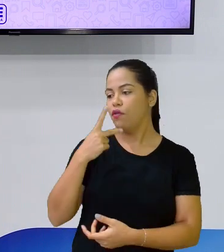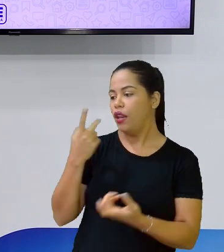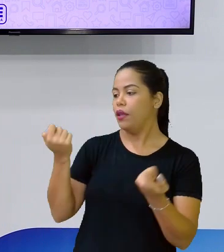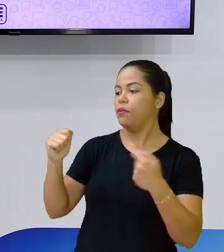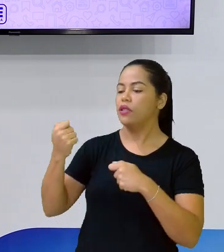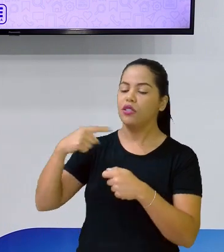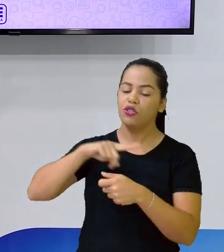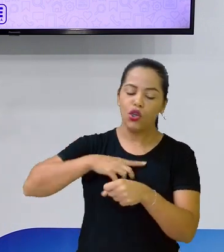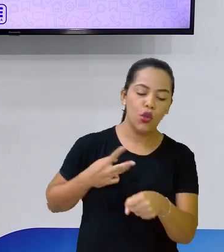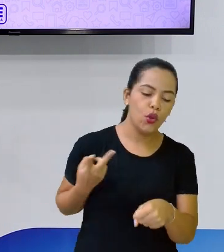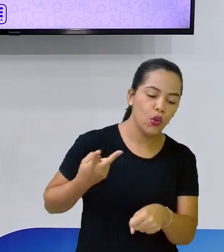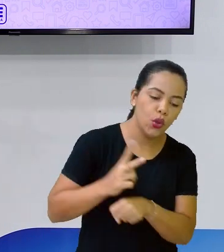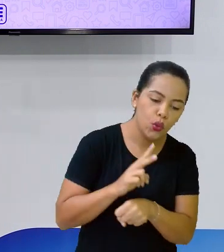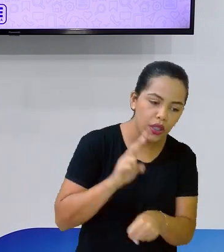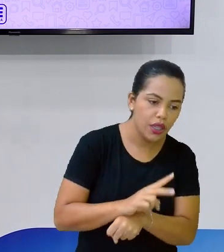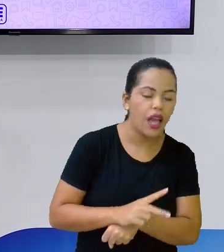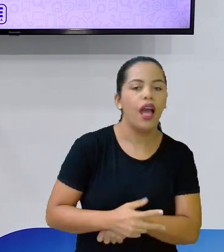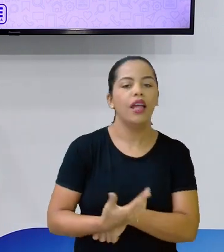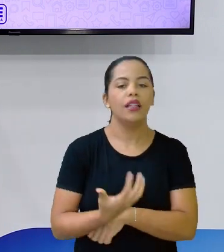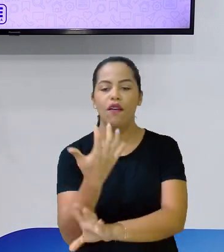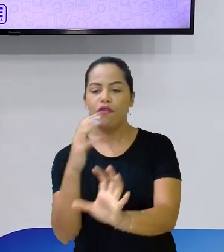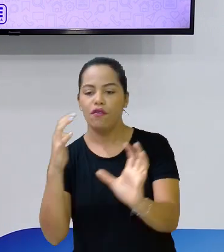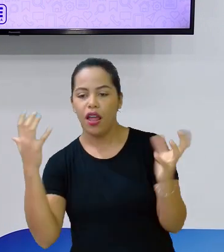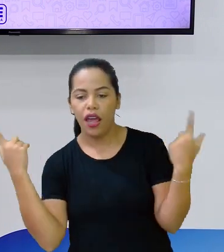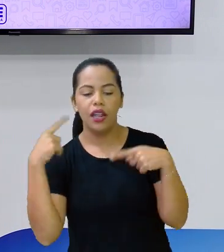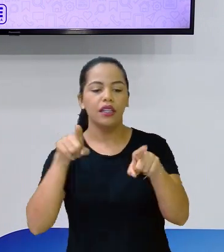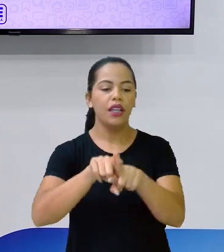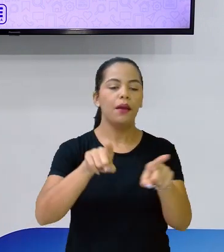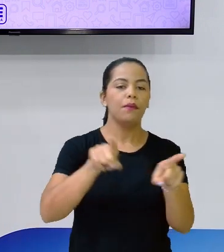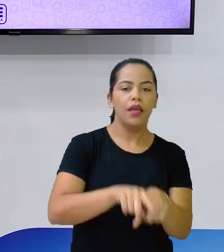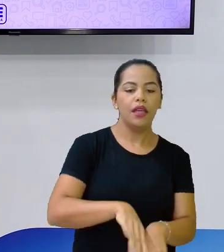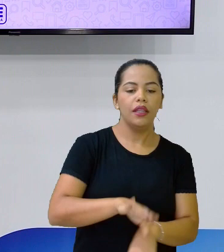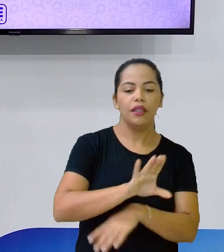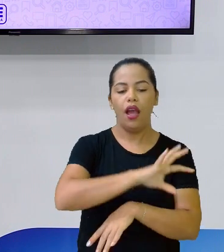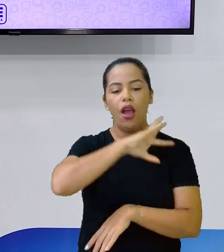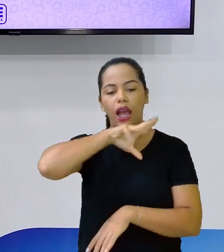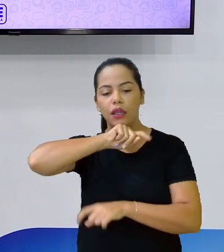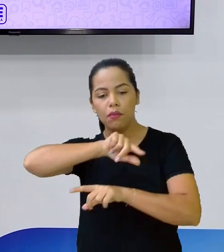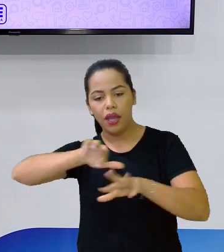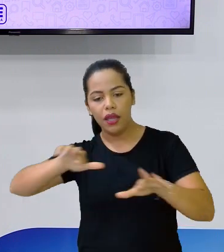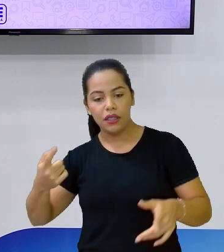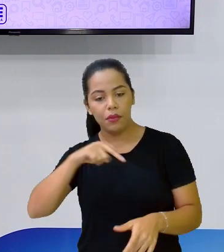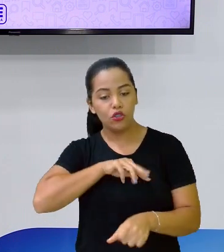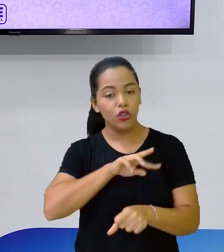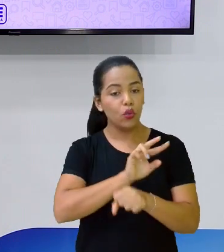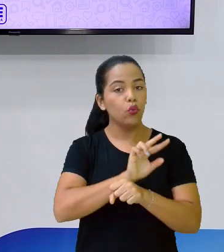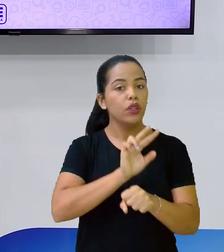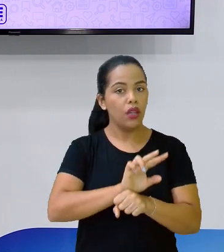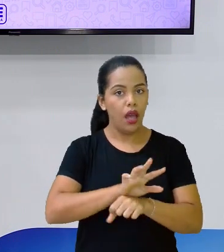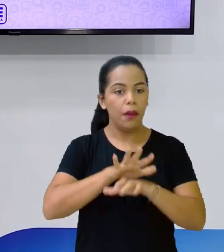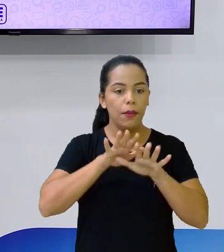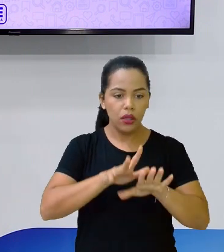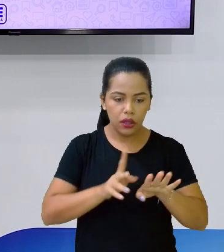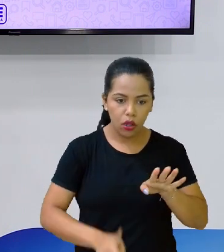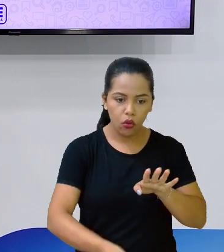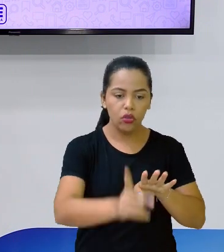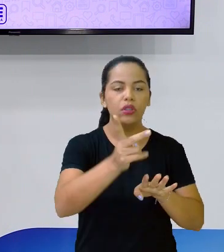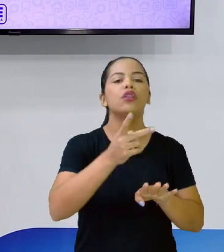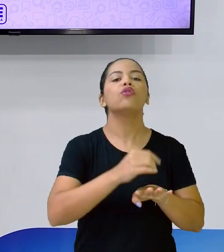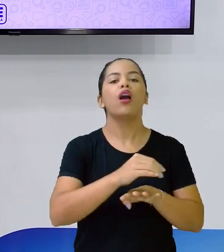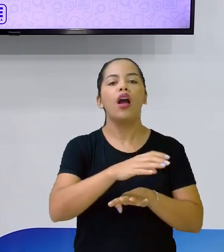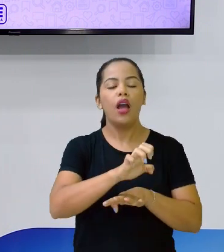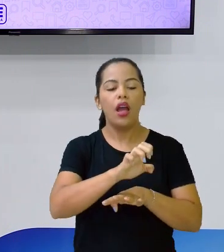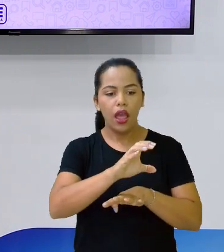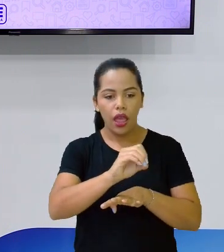flora, da fauna, é justamente para preservar, ó, aquele ecossistema. E é bem interessante essa característica desses